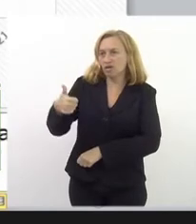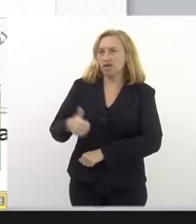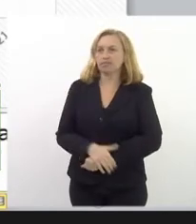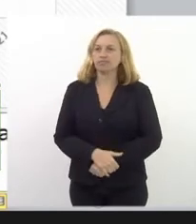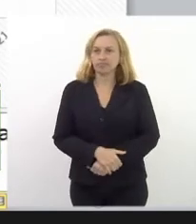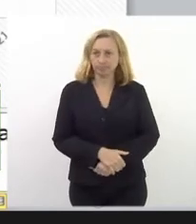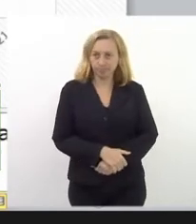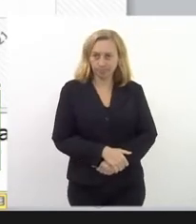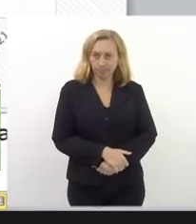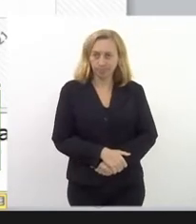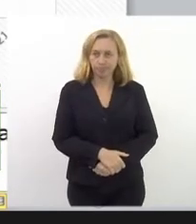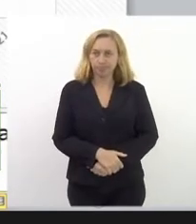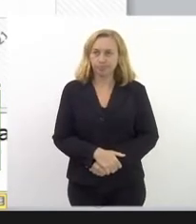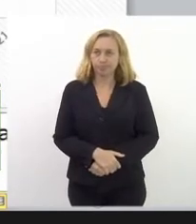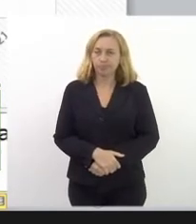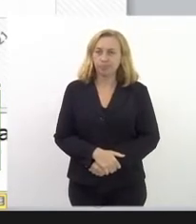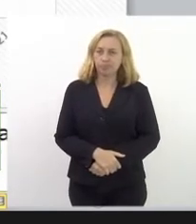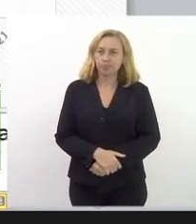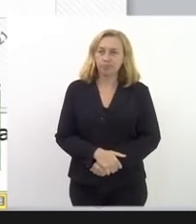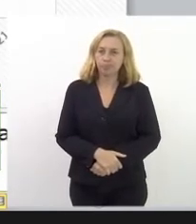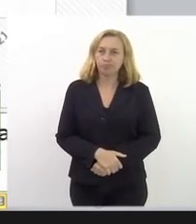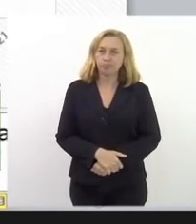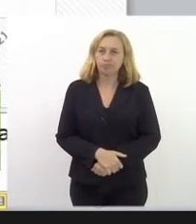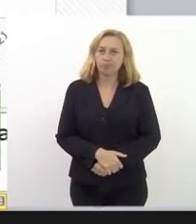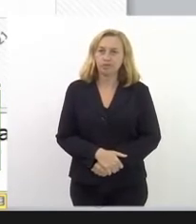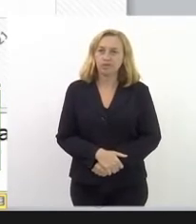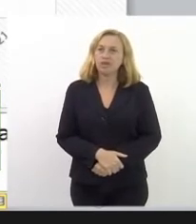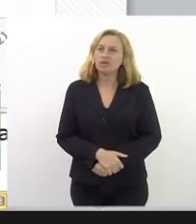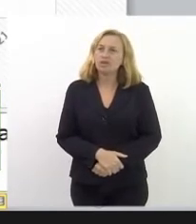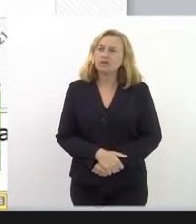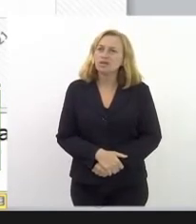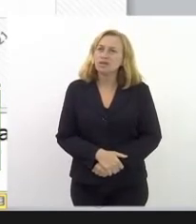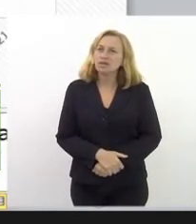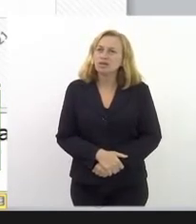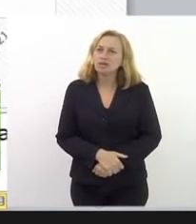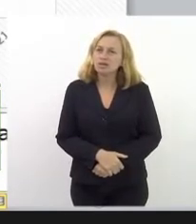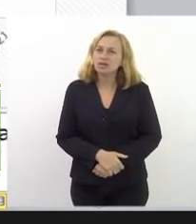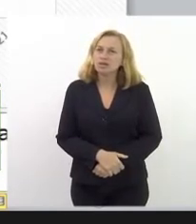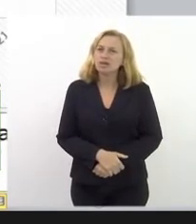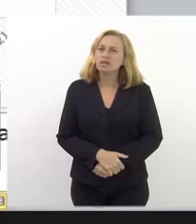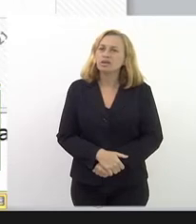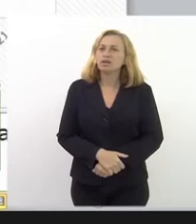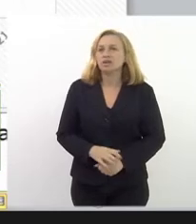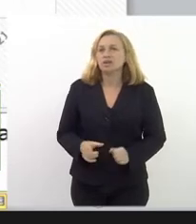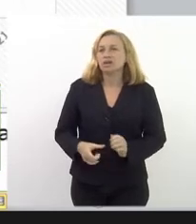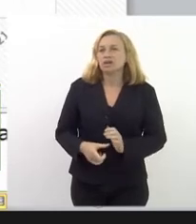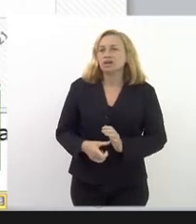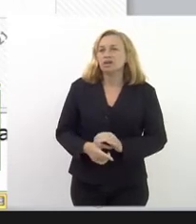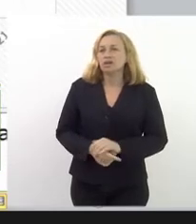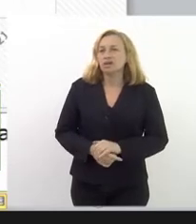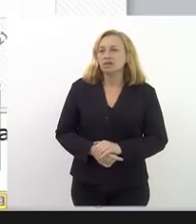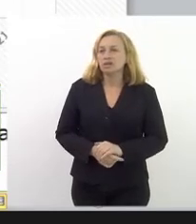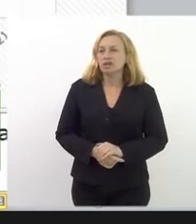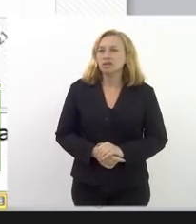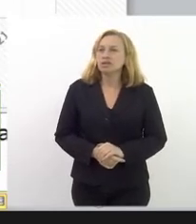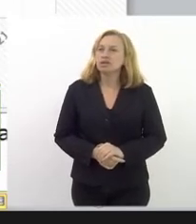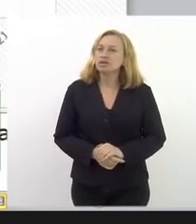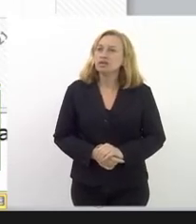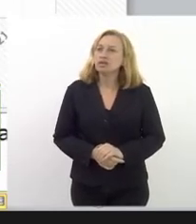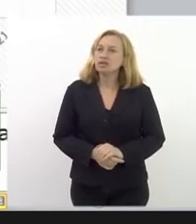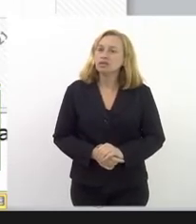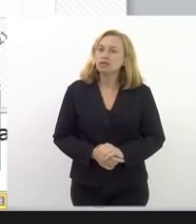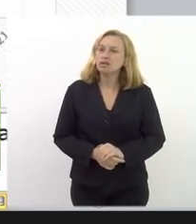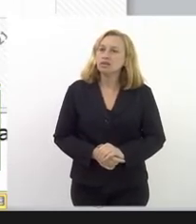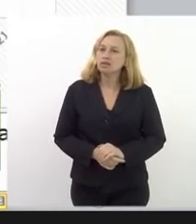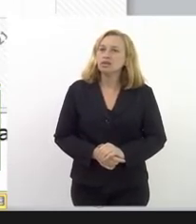Desde 2017 é acima da média nacional, ou antes da pandemia. É.